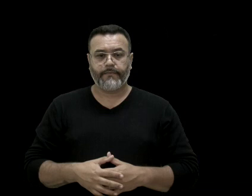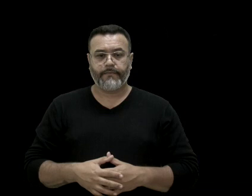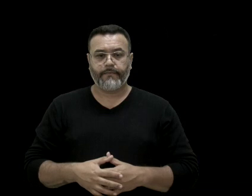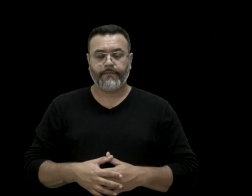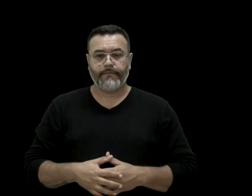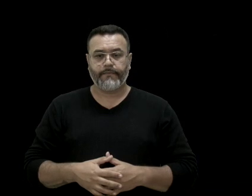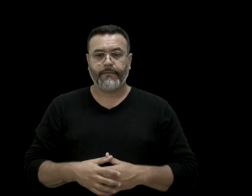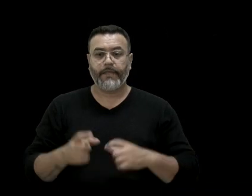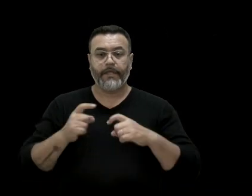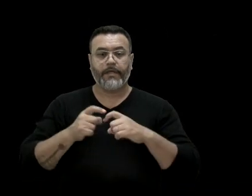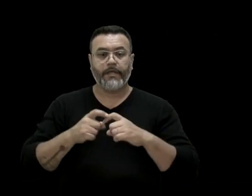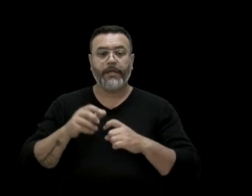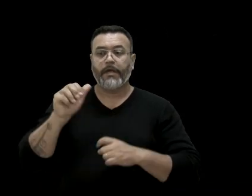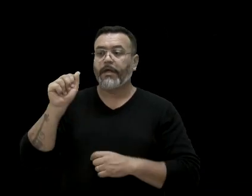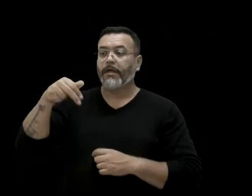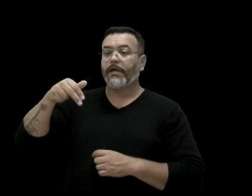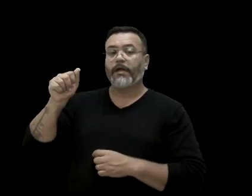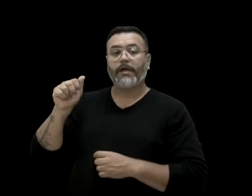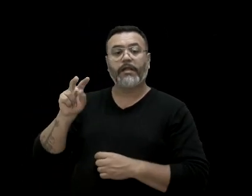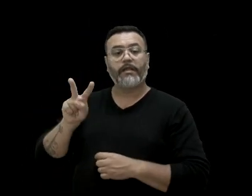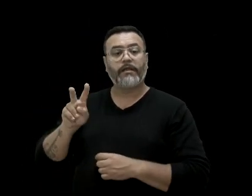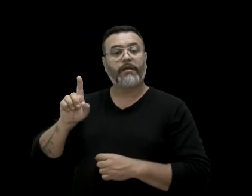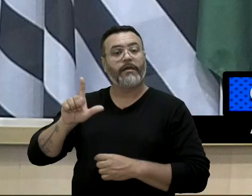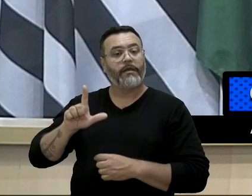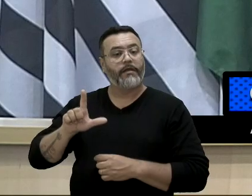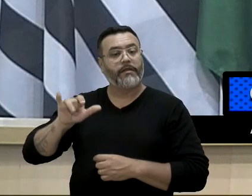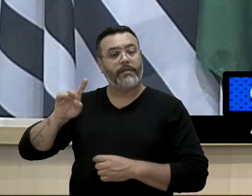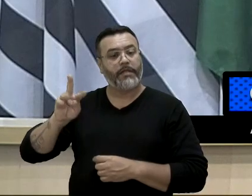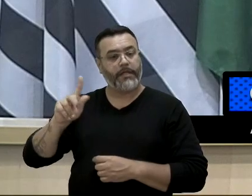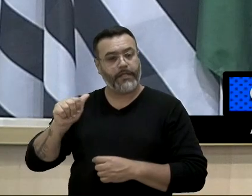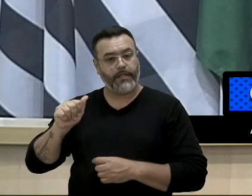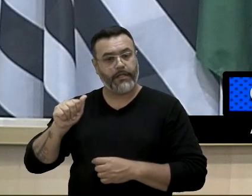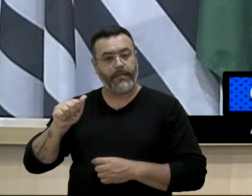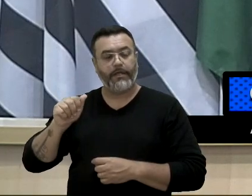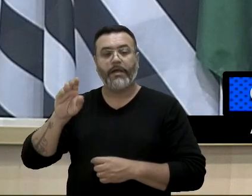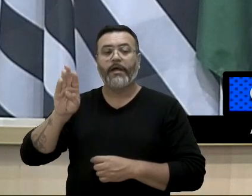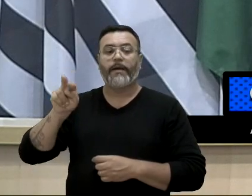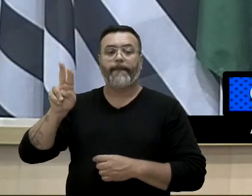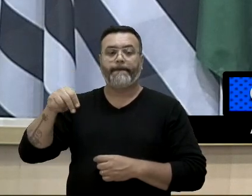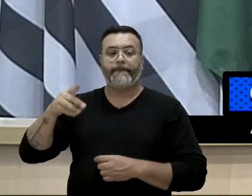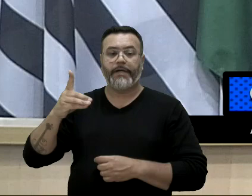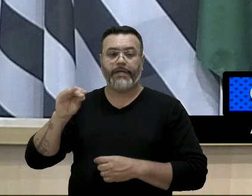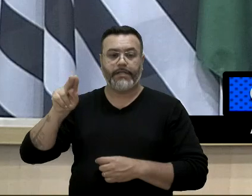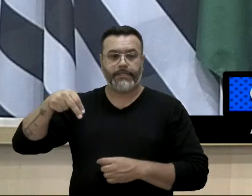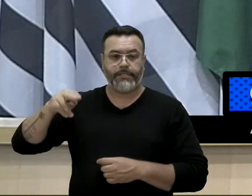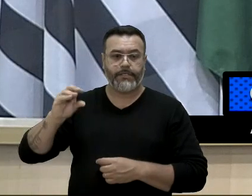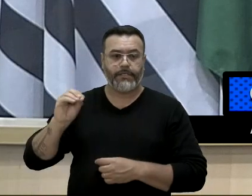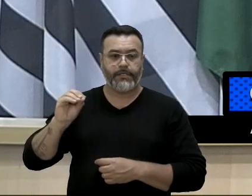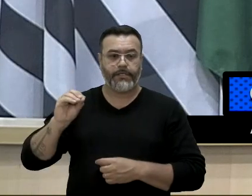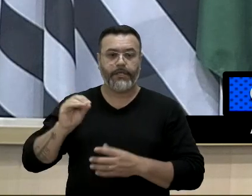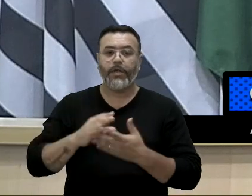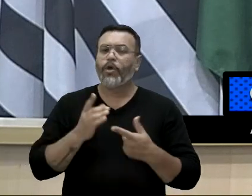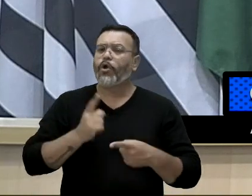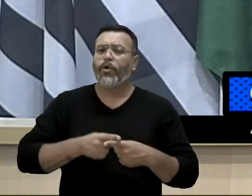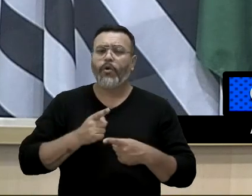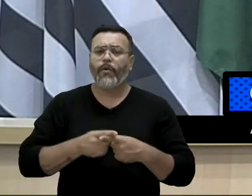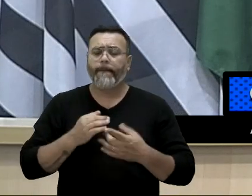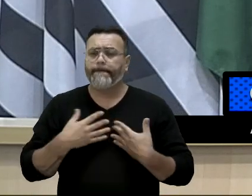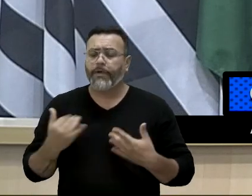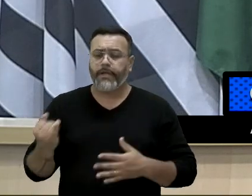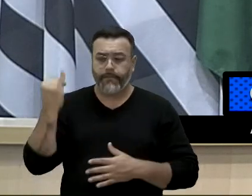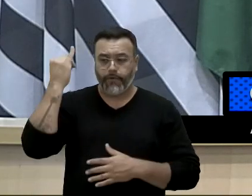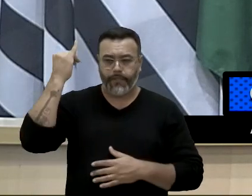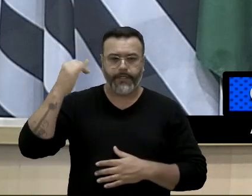Da doutora Ana Vilela Brandino, onde ela explica o porquê, a importância e a urgência de a gente ter um mês dedicado às